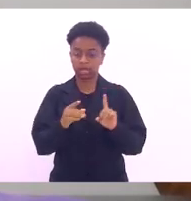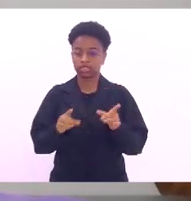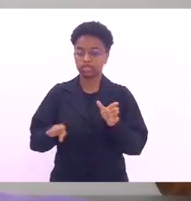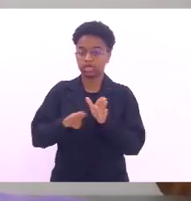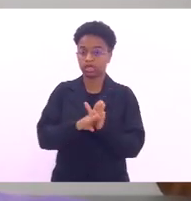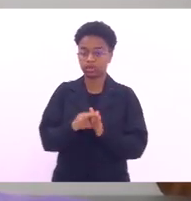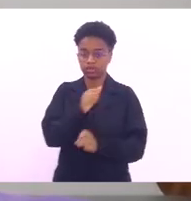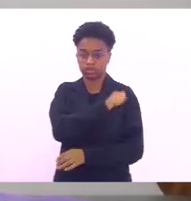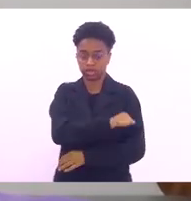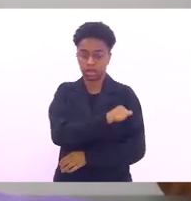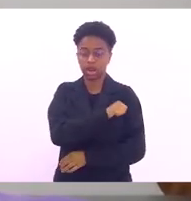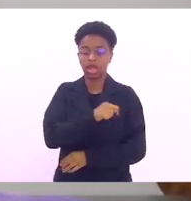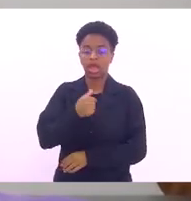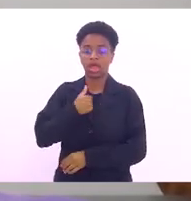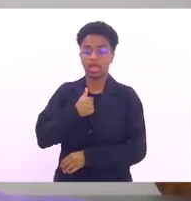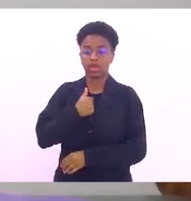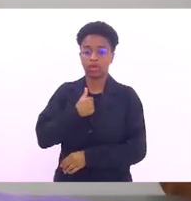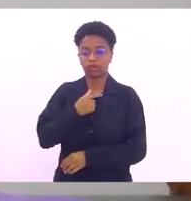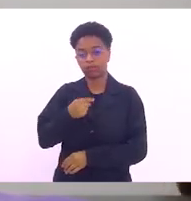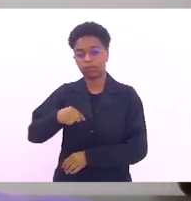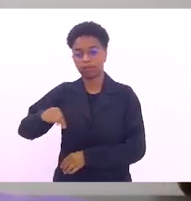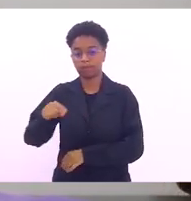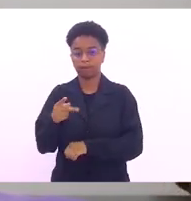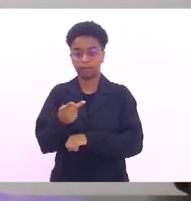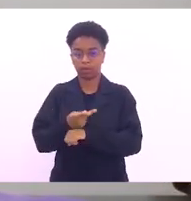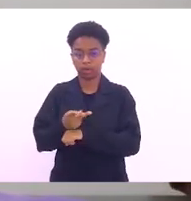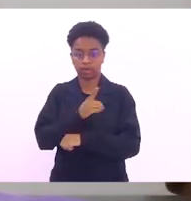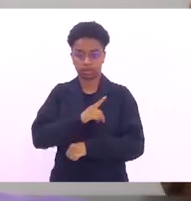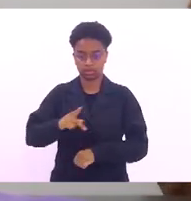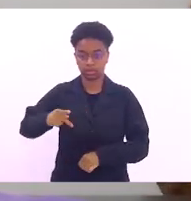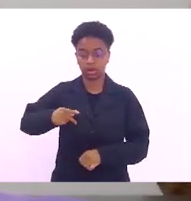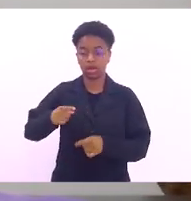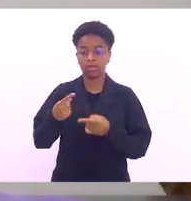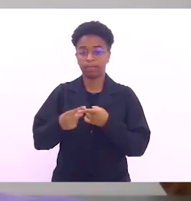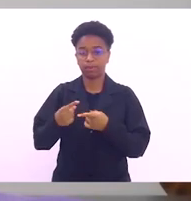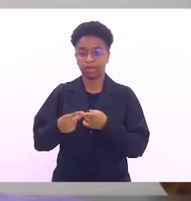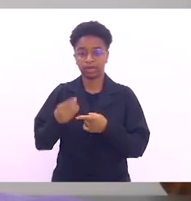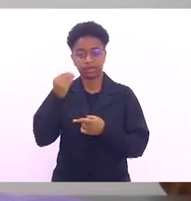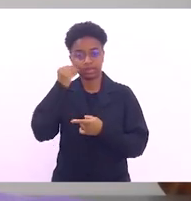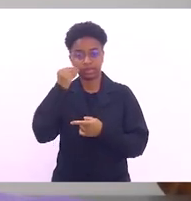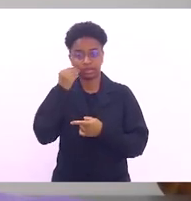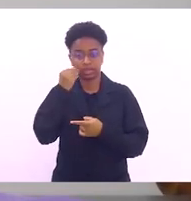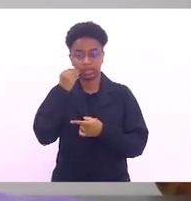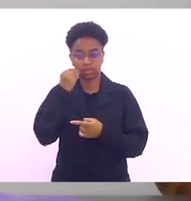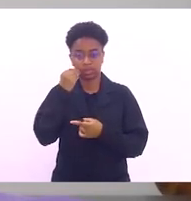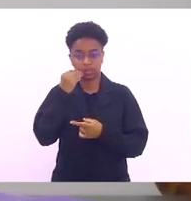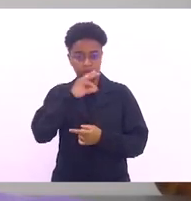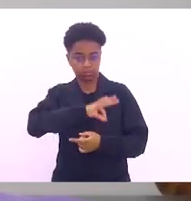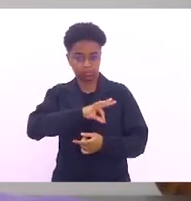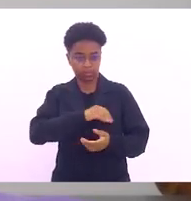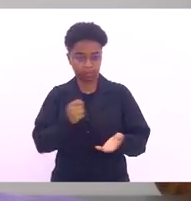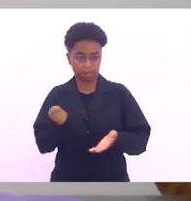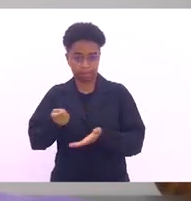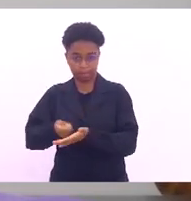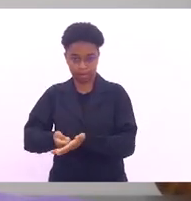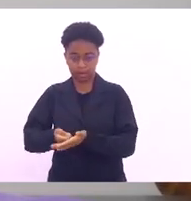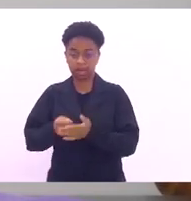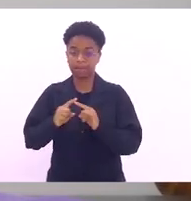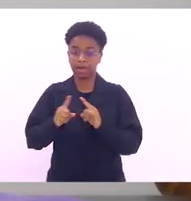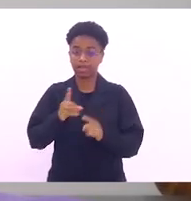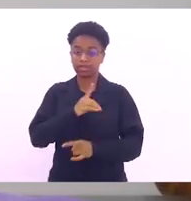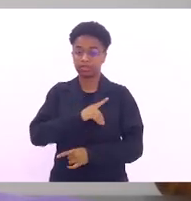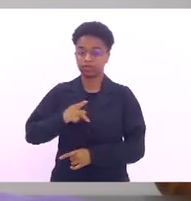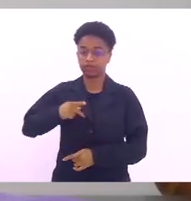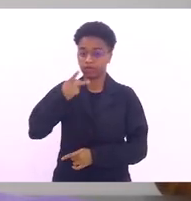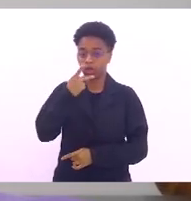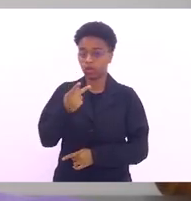para dar entrada na ação de alimentos Pois a outra só me daria direito a seis meses tá a defensoria daqui diz que nada podia